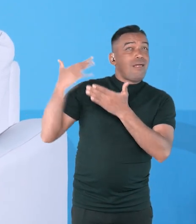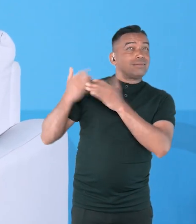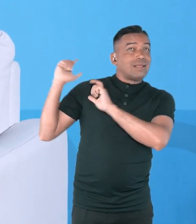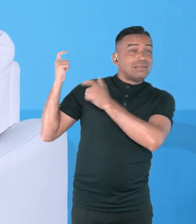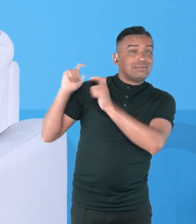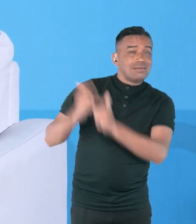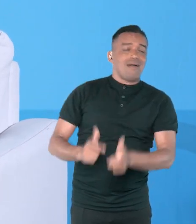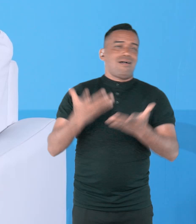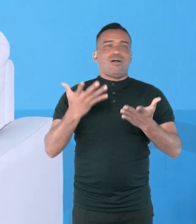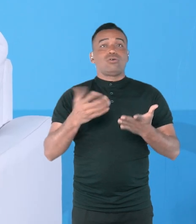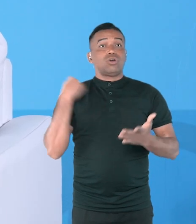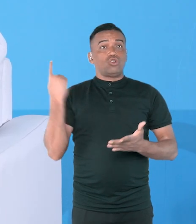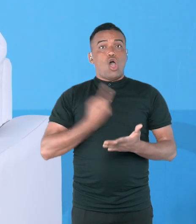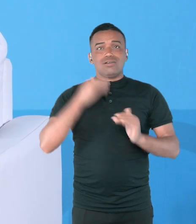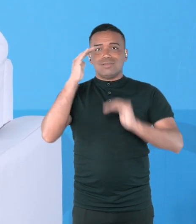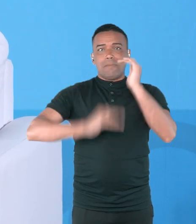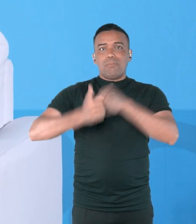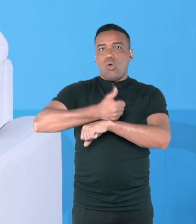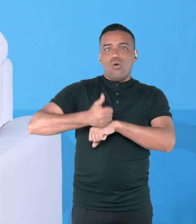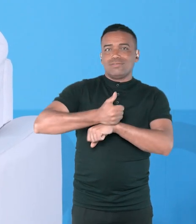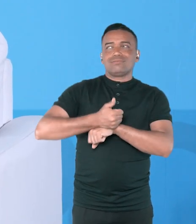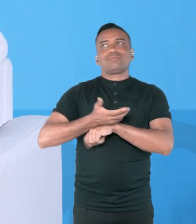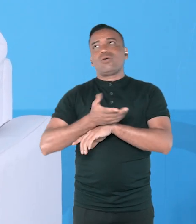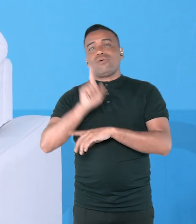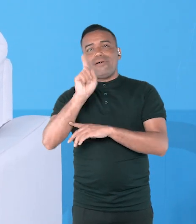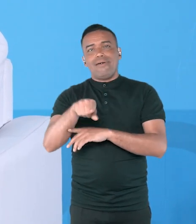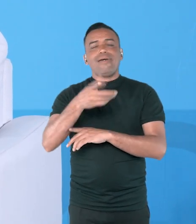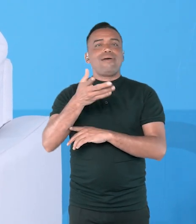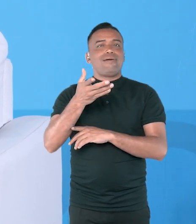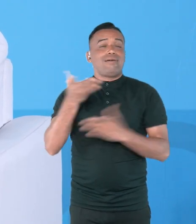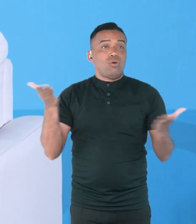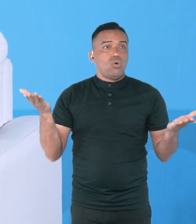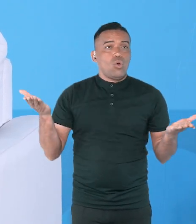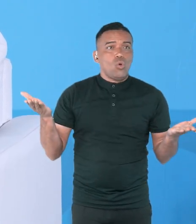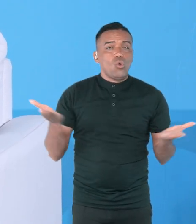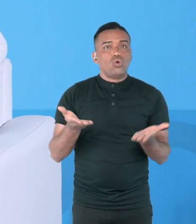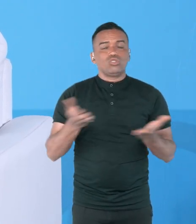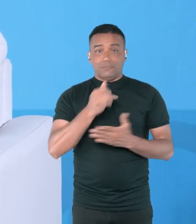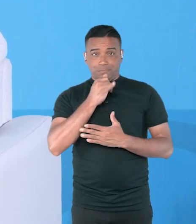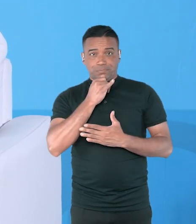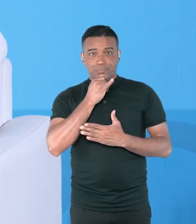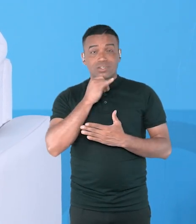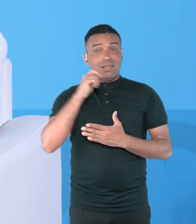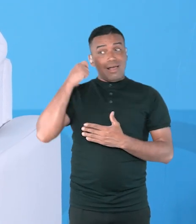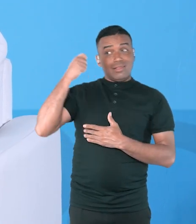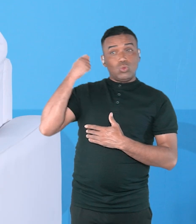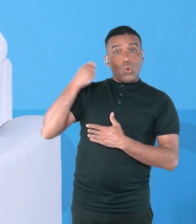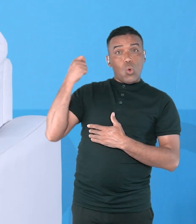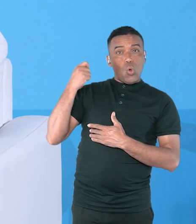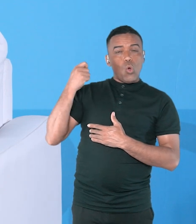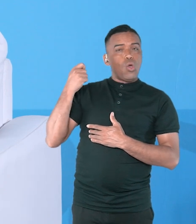Então, eu acho que a nossa profissão, ela talvez seja assim, hoje eu acho que